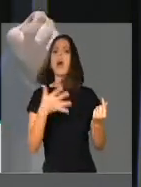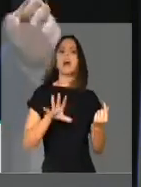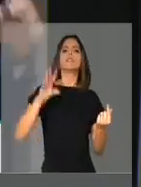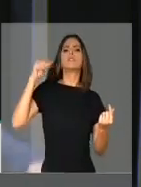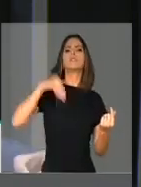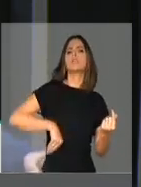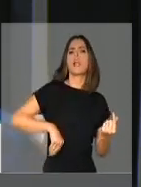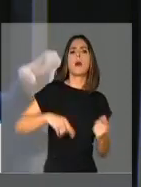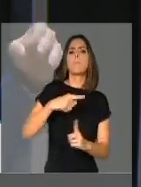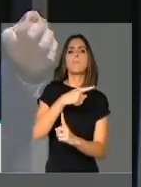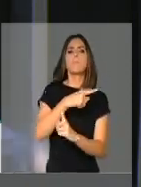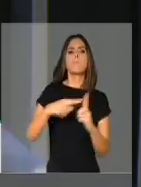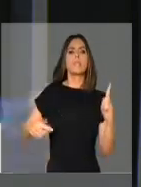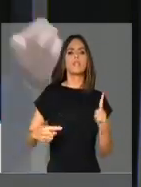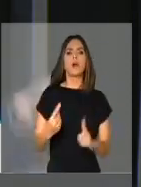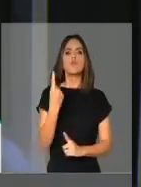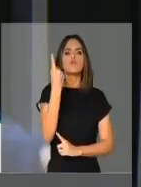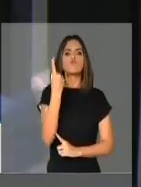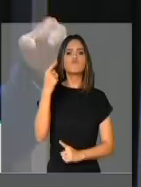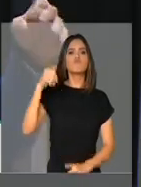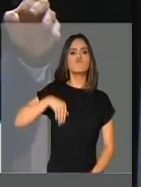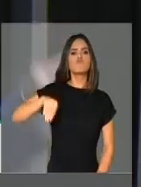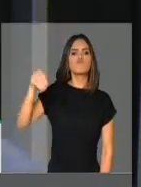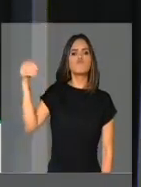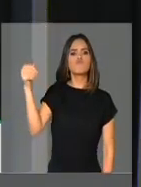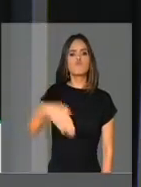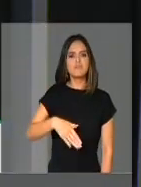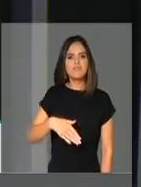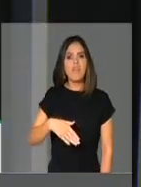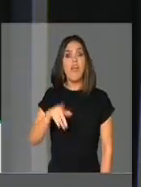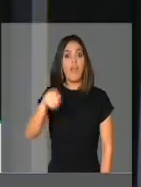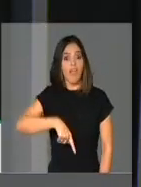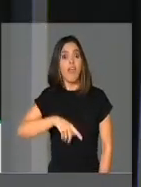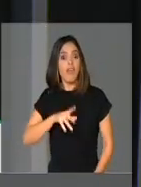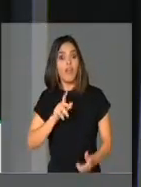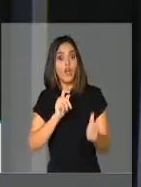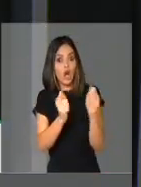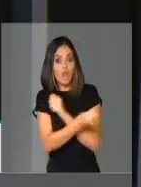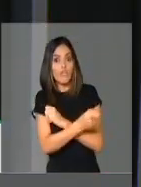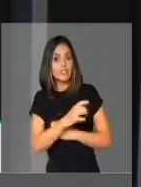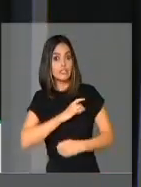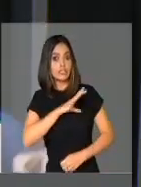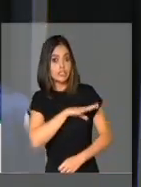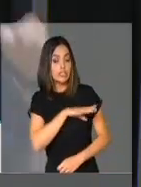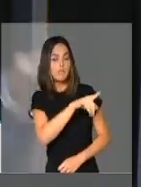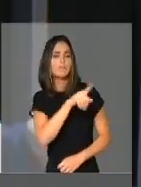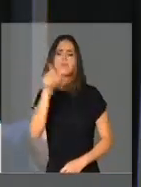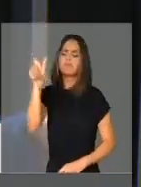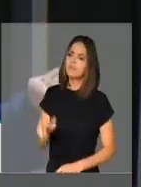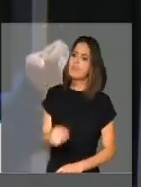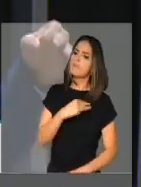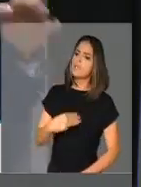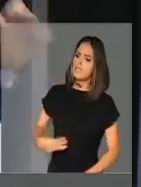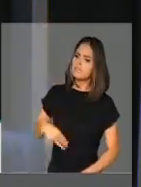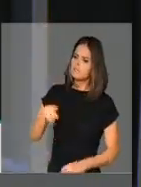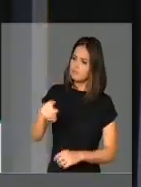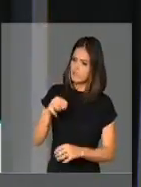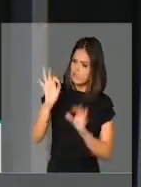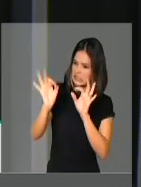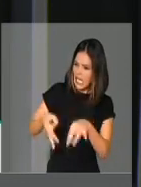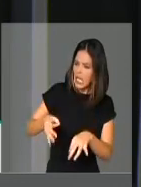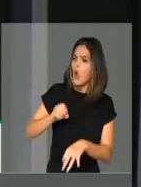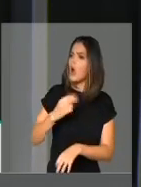aproximadamente metade de um salário mínimo. O senhor contesta